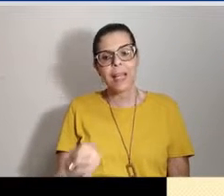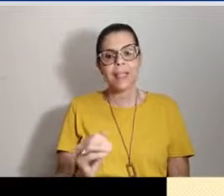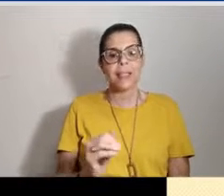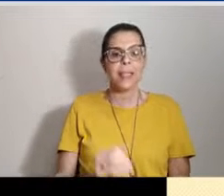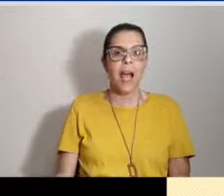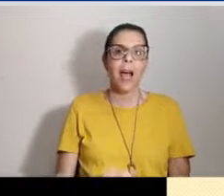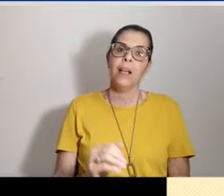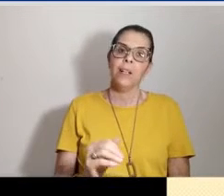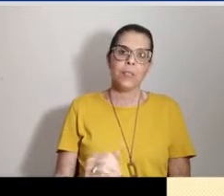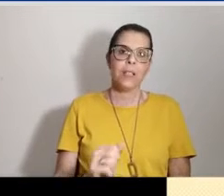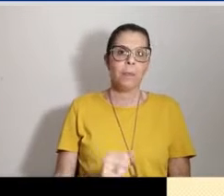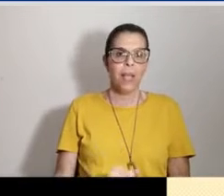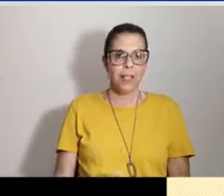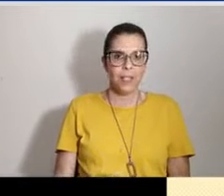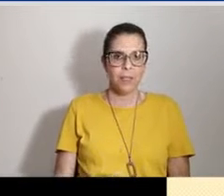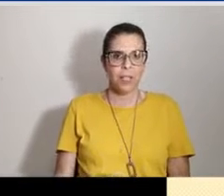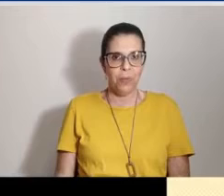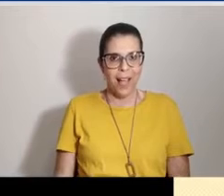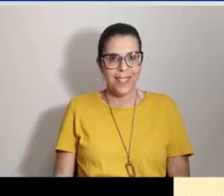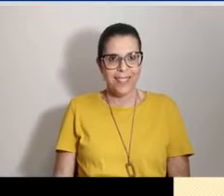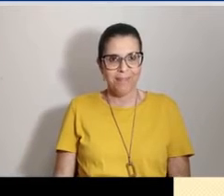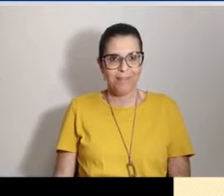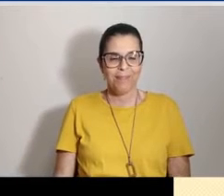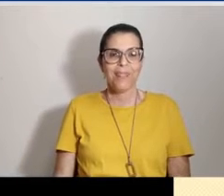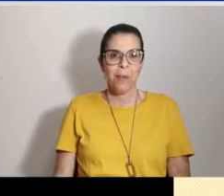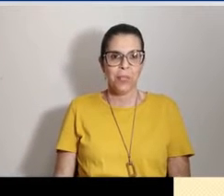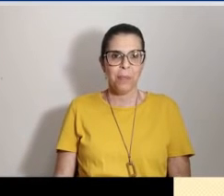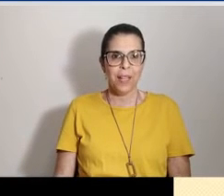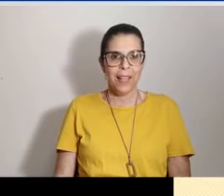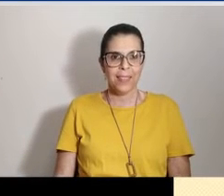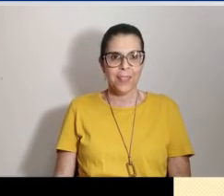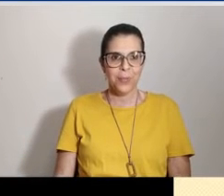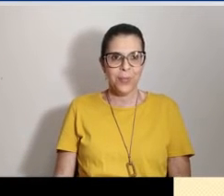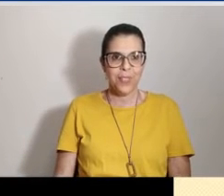reaprender a ensinar nos ambientes virtuais. Muito obrigada a todos.